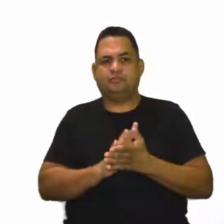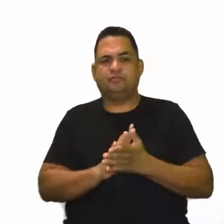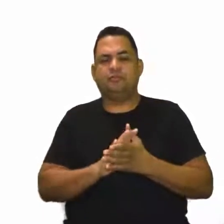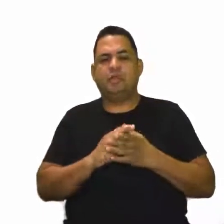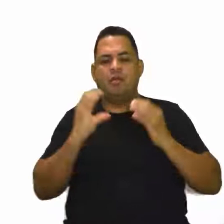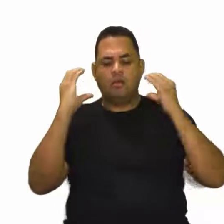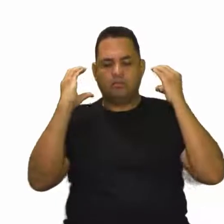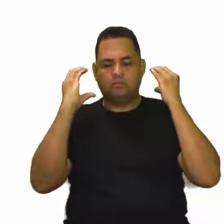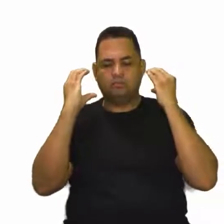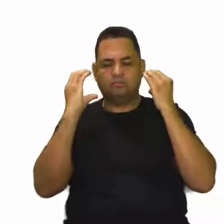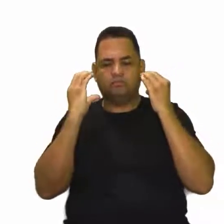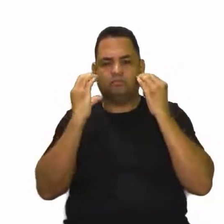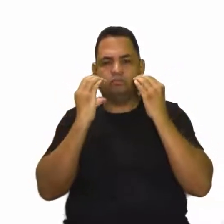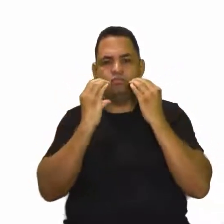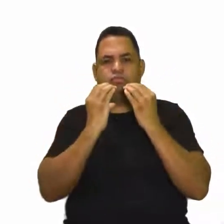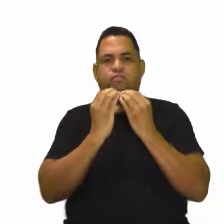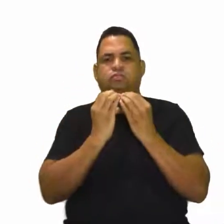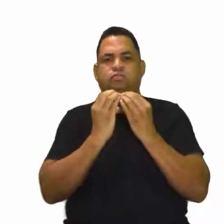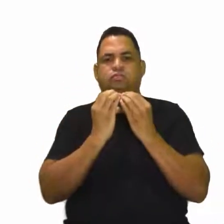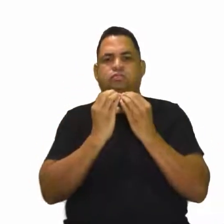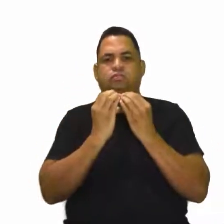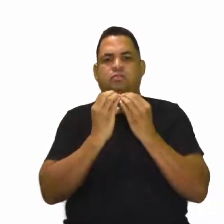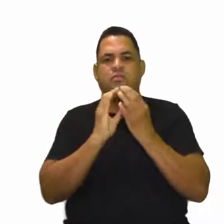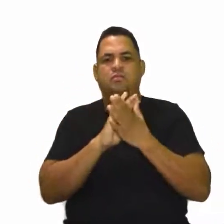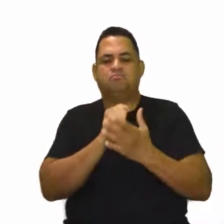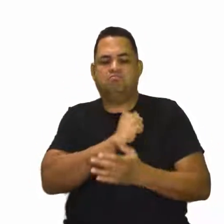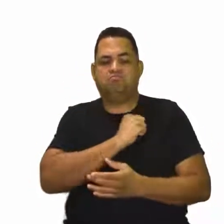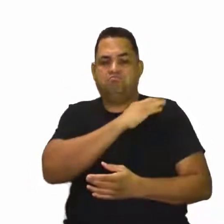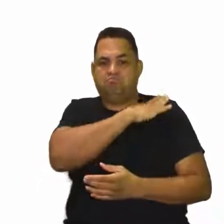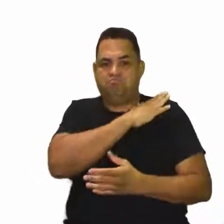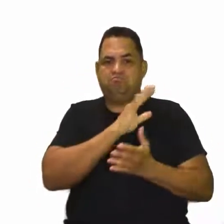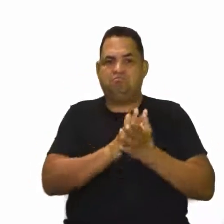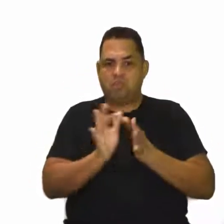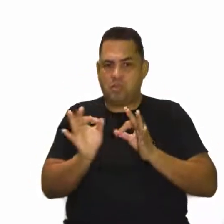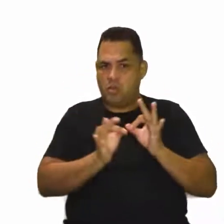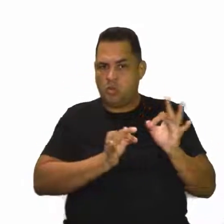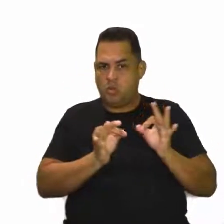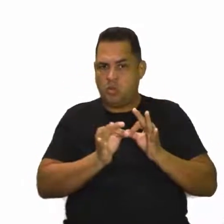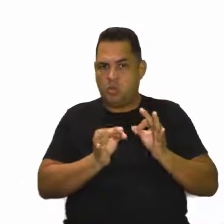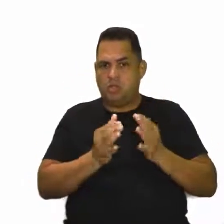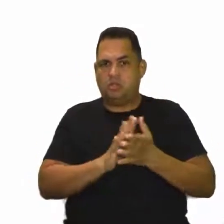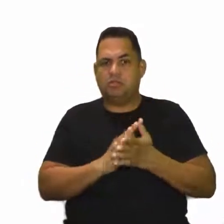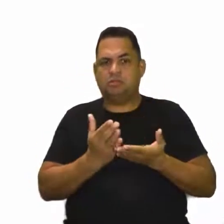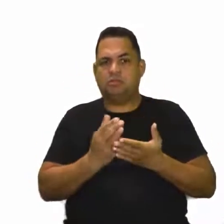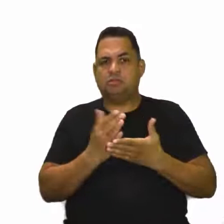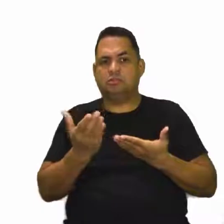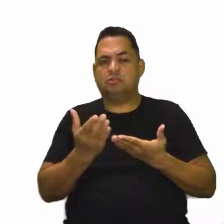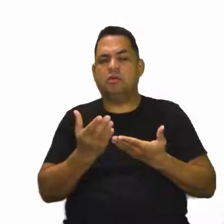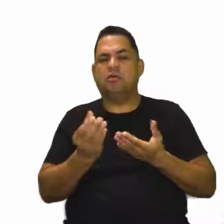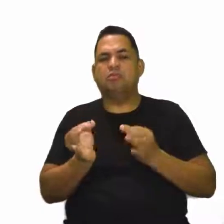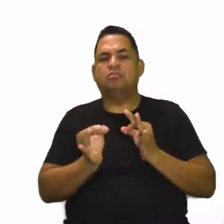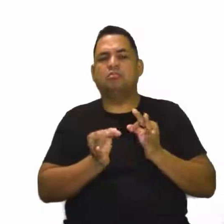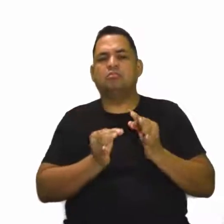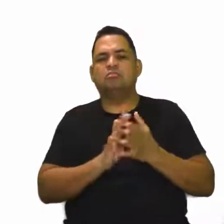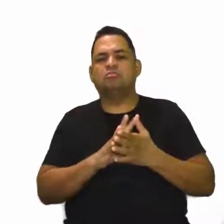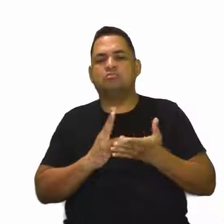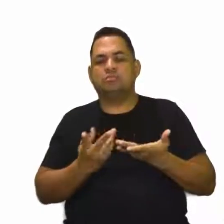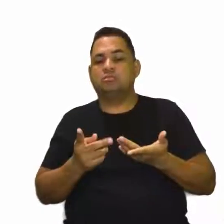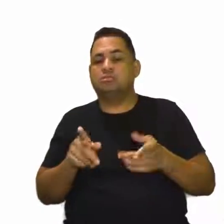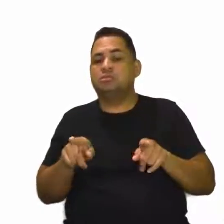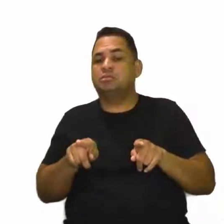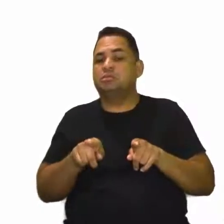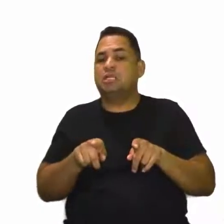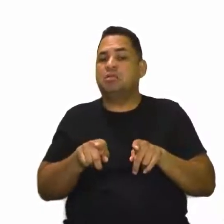da Fonseca era o seu presidente desse clube, nossa, eles estão criando uma instituição e se